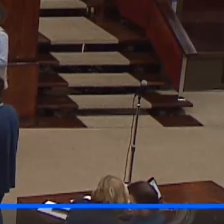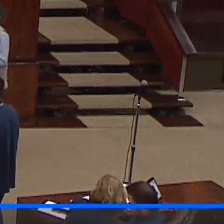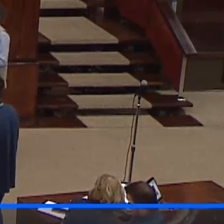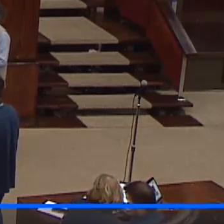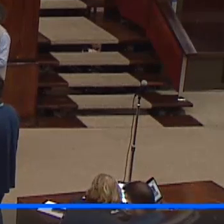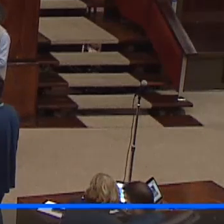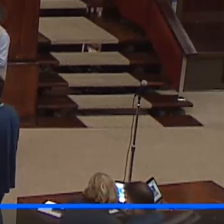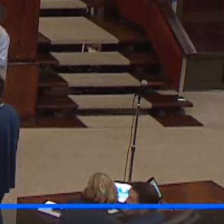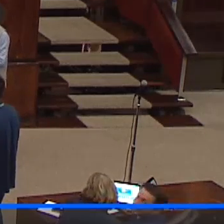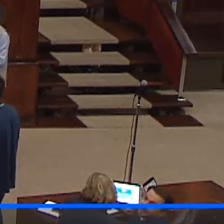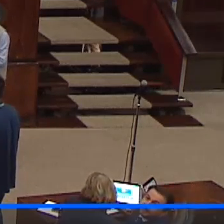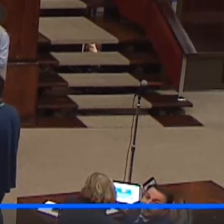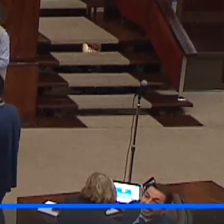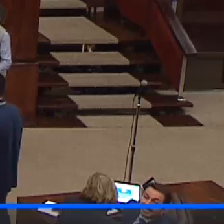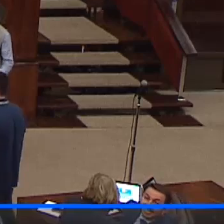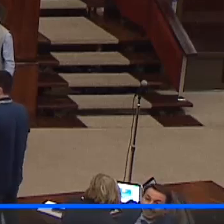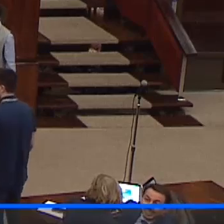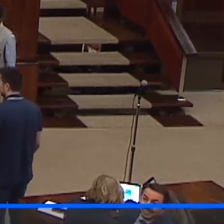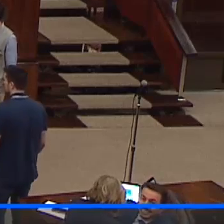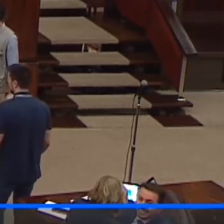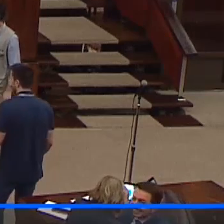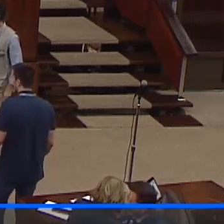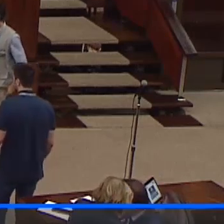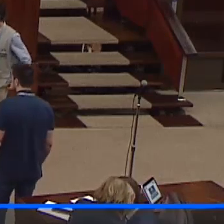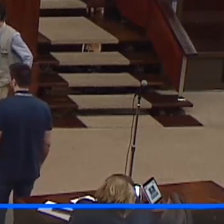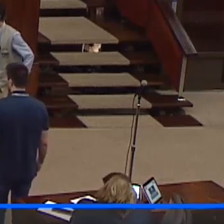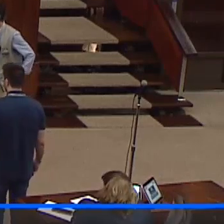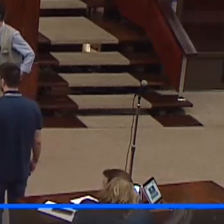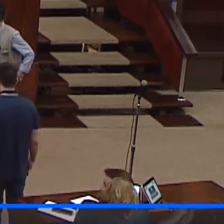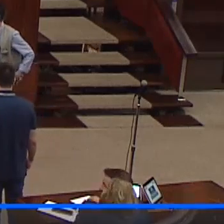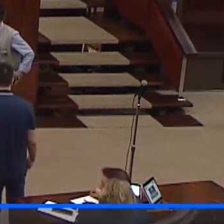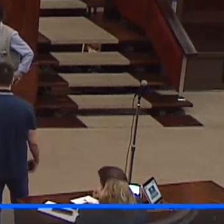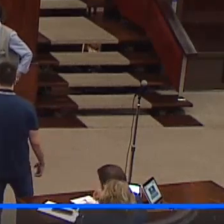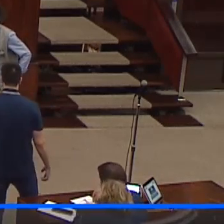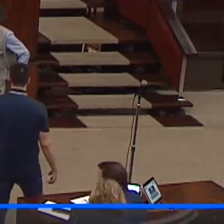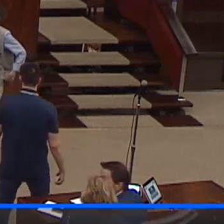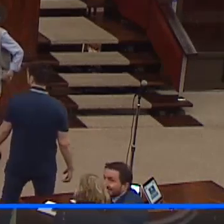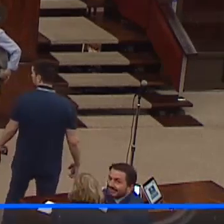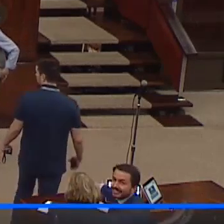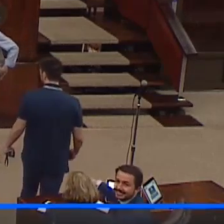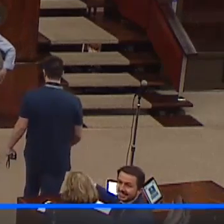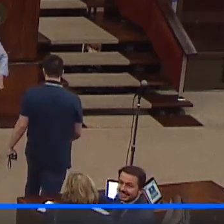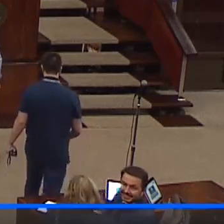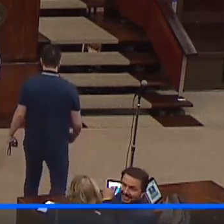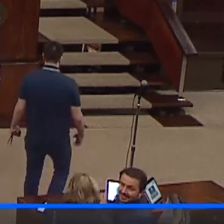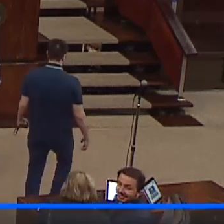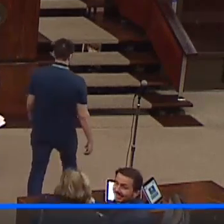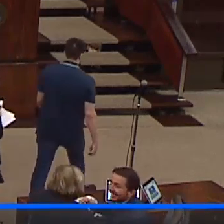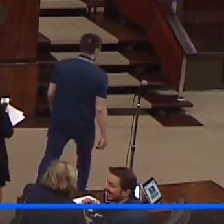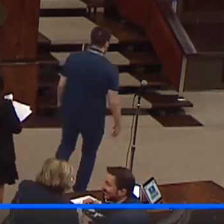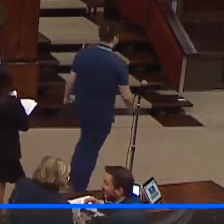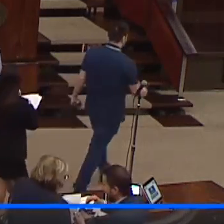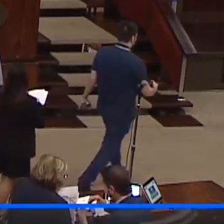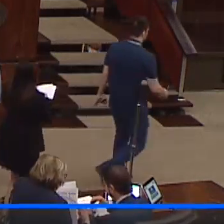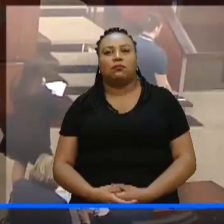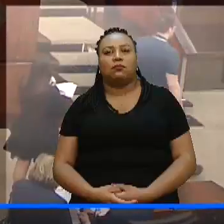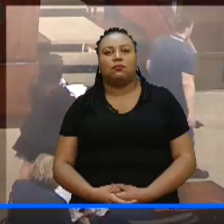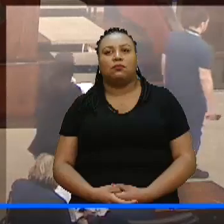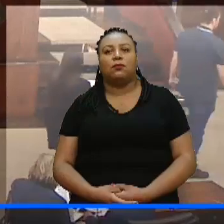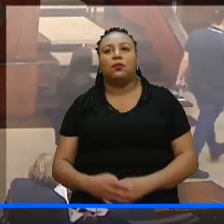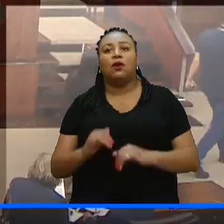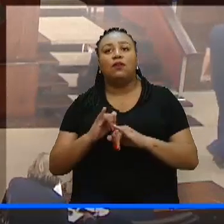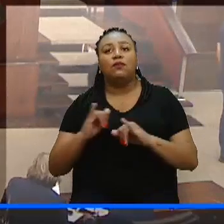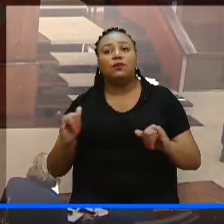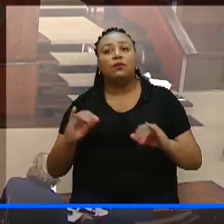o deputado está esperando porque tem muitas autoridades no plenário mas agora iniciamos a mesma e comunicou ao plenário